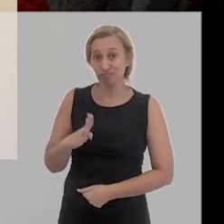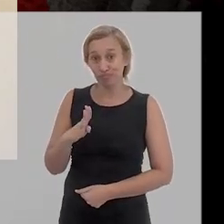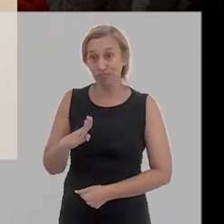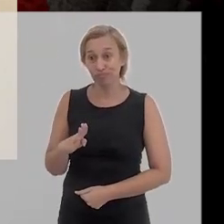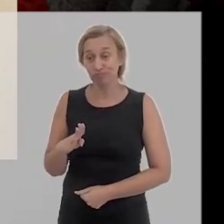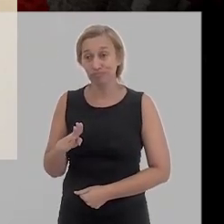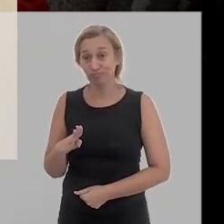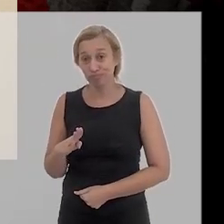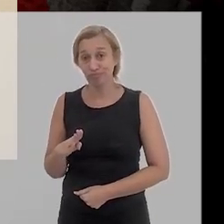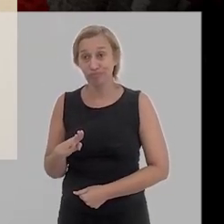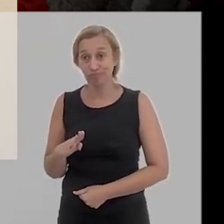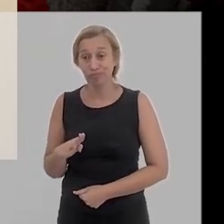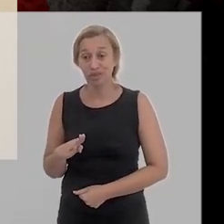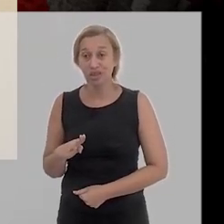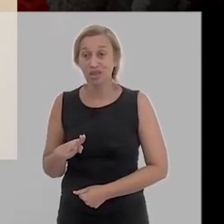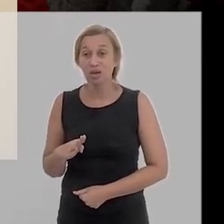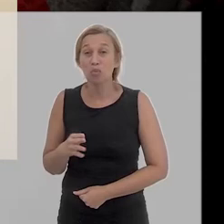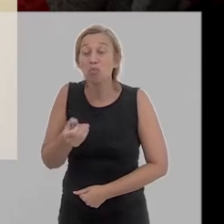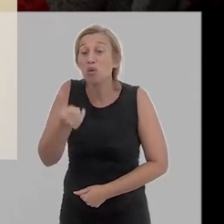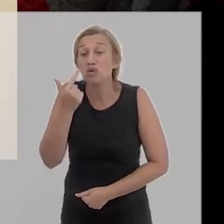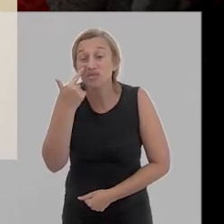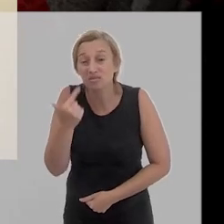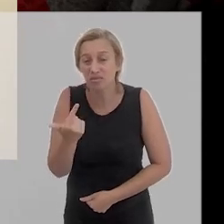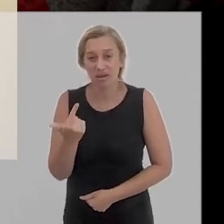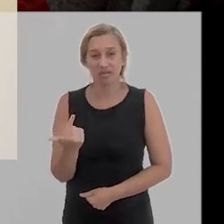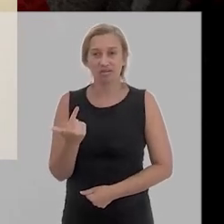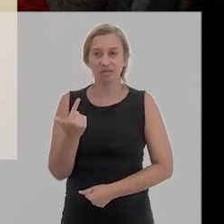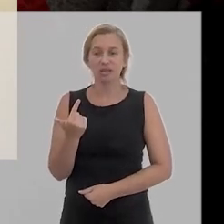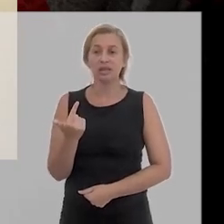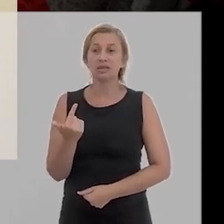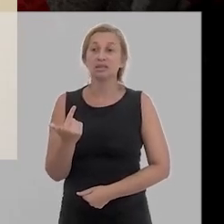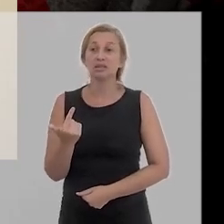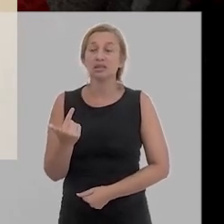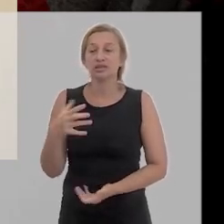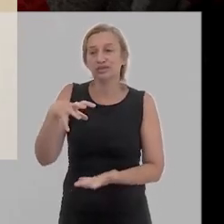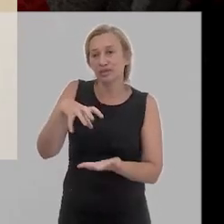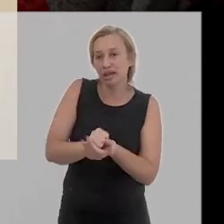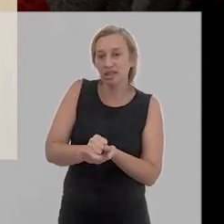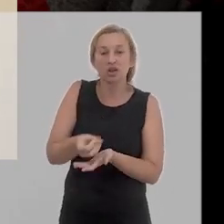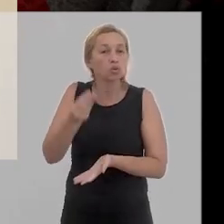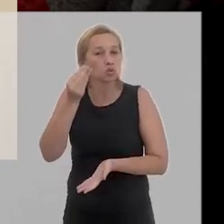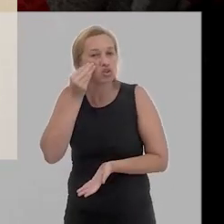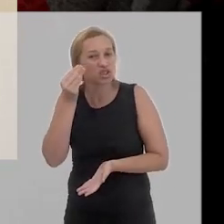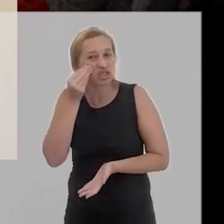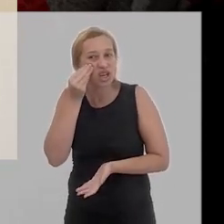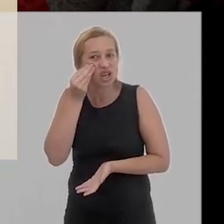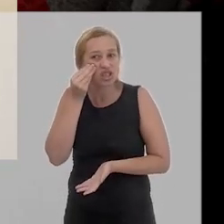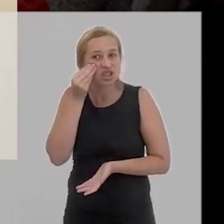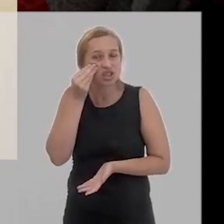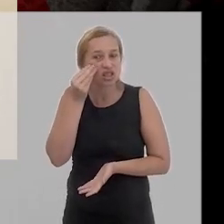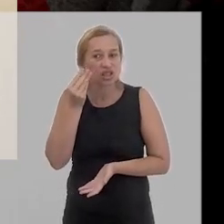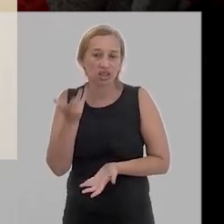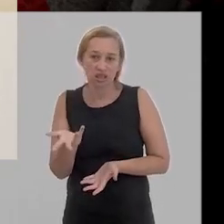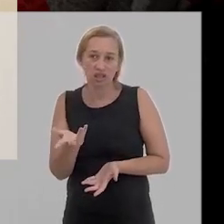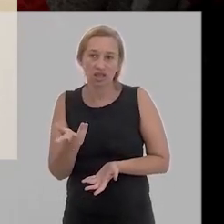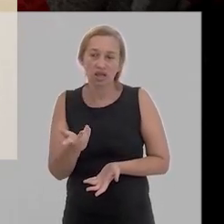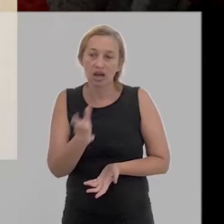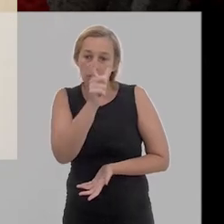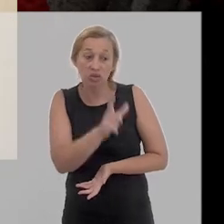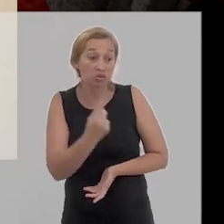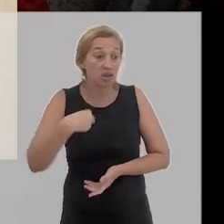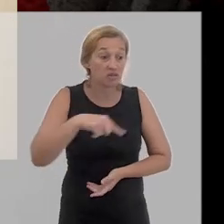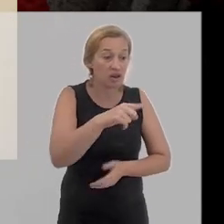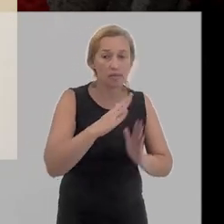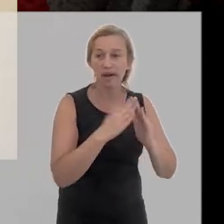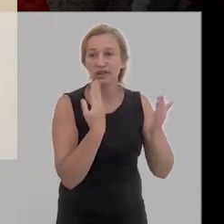Então, e no Brasil, menos disponíveis ainda. Então, se a gente ficar gastando teste para testar